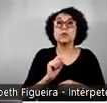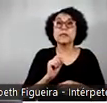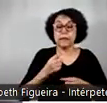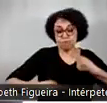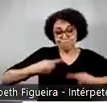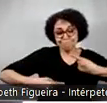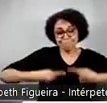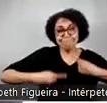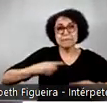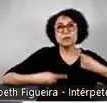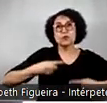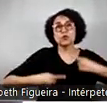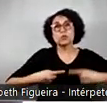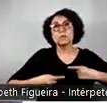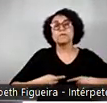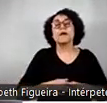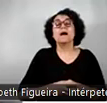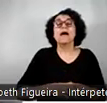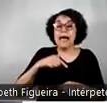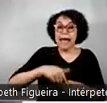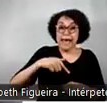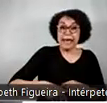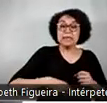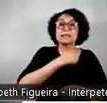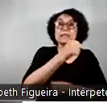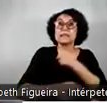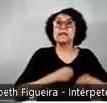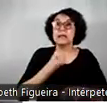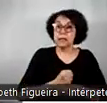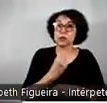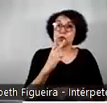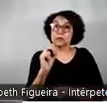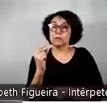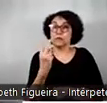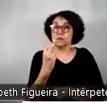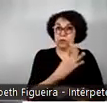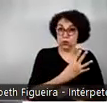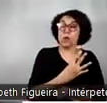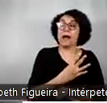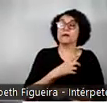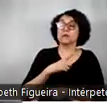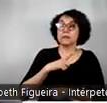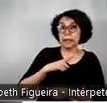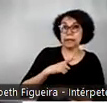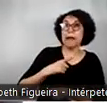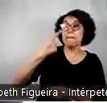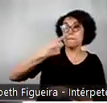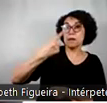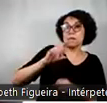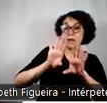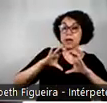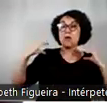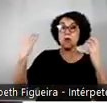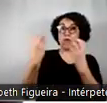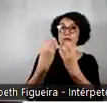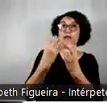tem aí, né, a segunda Conferência Nacional de Migração, né, a primeira Conferência Nacional de Migração, que dá início, né,